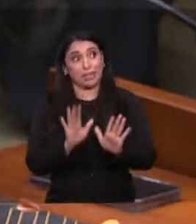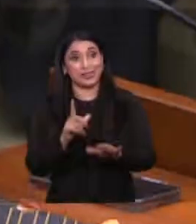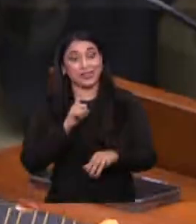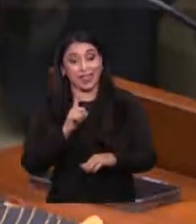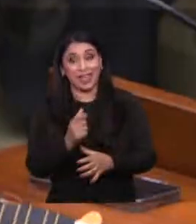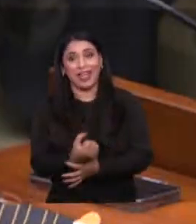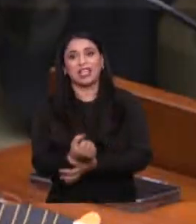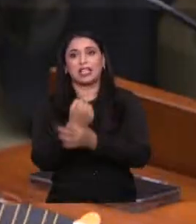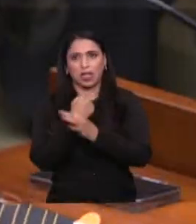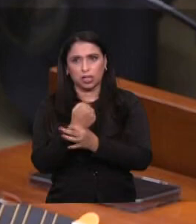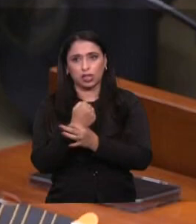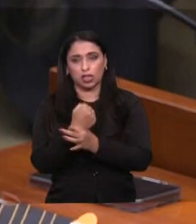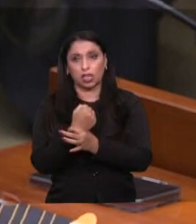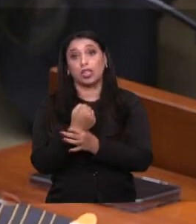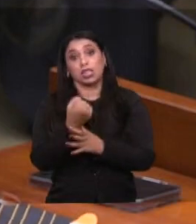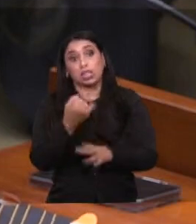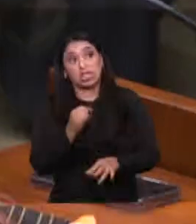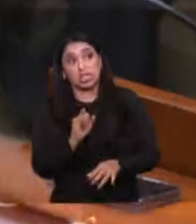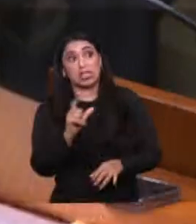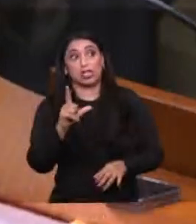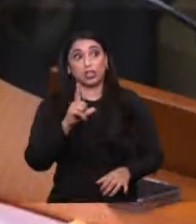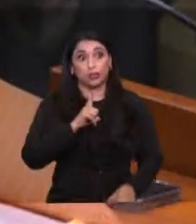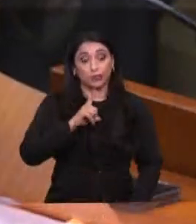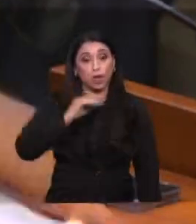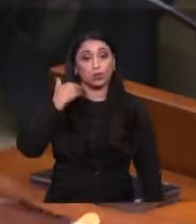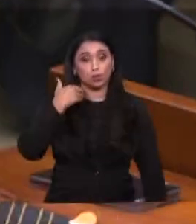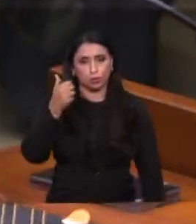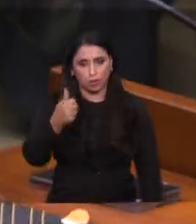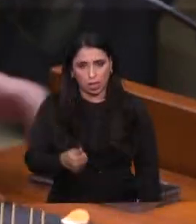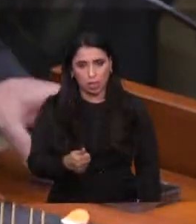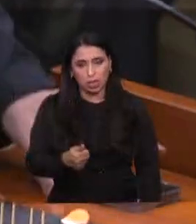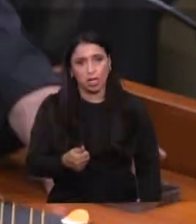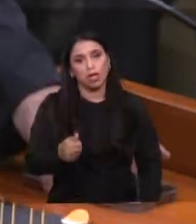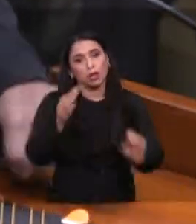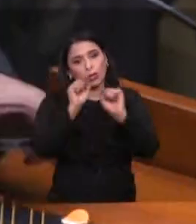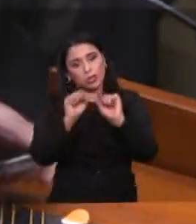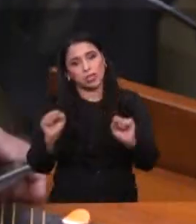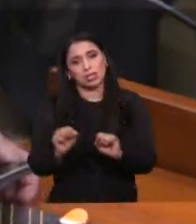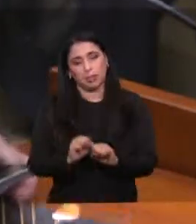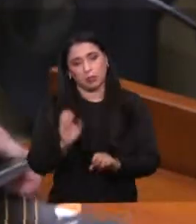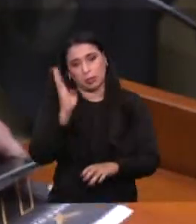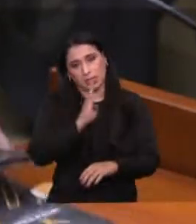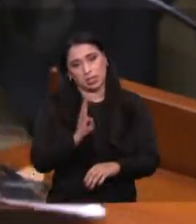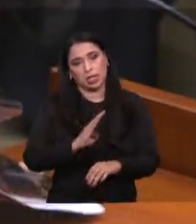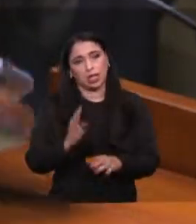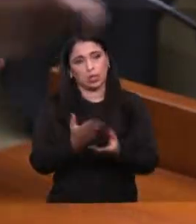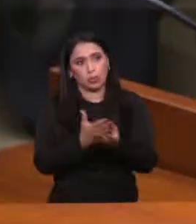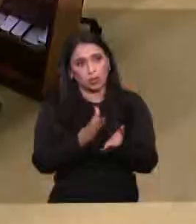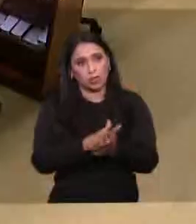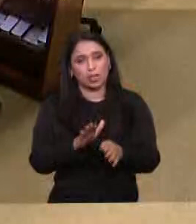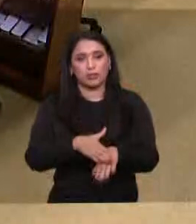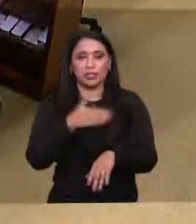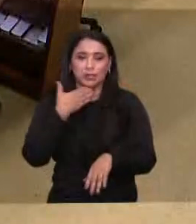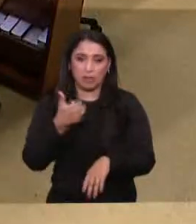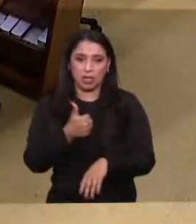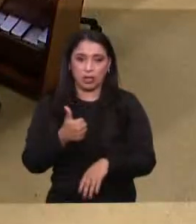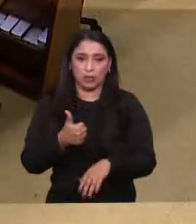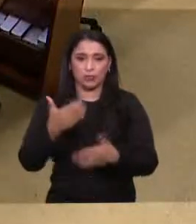das garantias vão trazer melhorias para o processo e para o sistema brasileiro. Muito obrigado, Excelências.